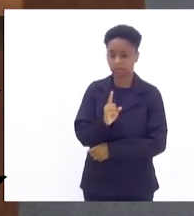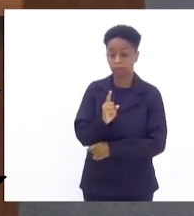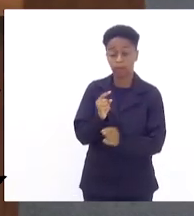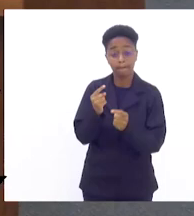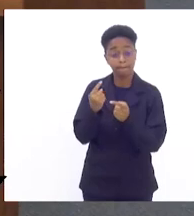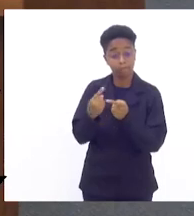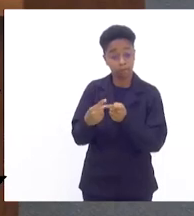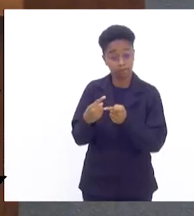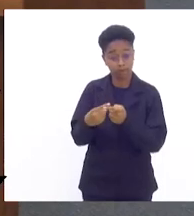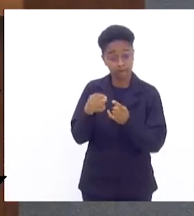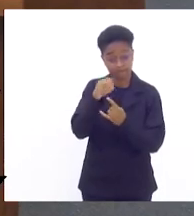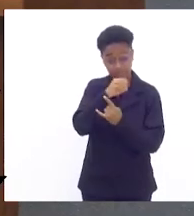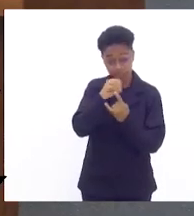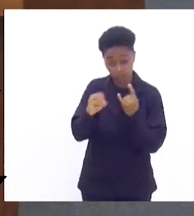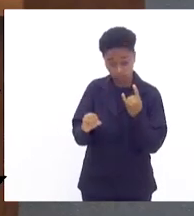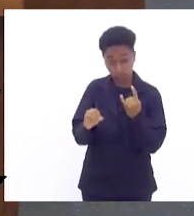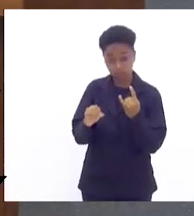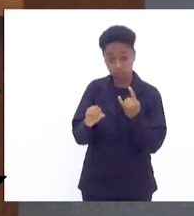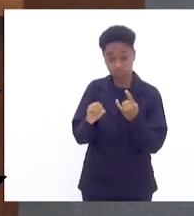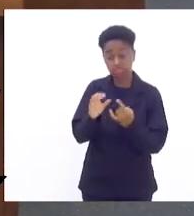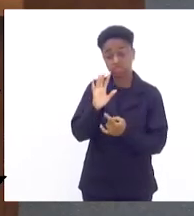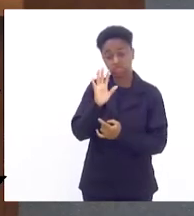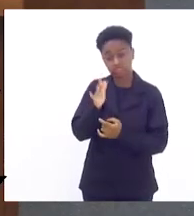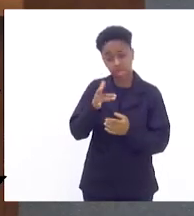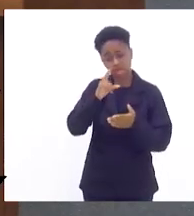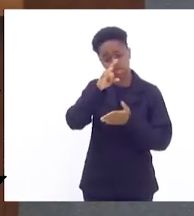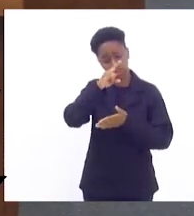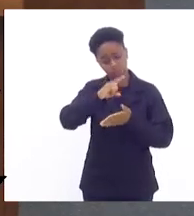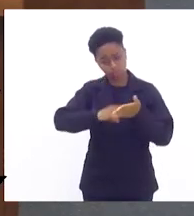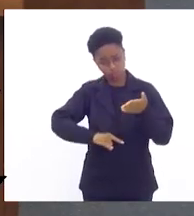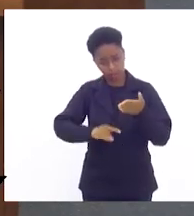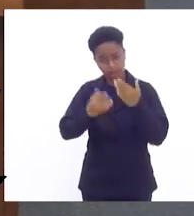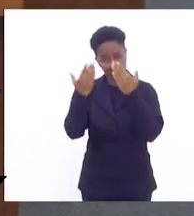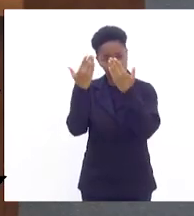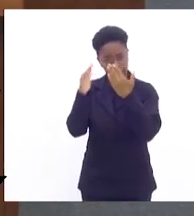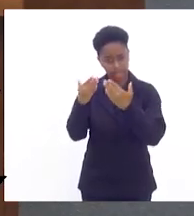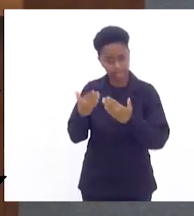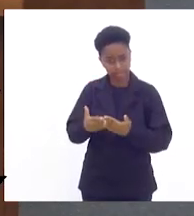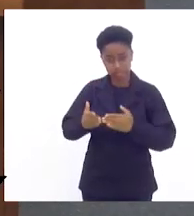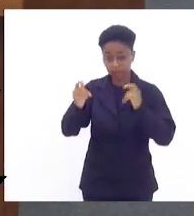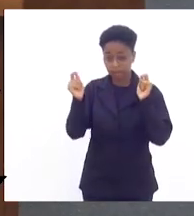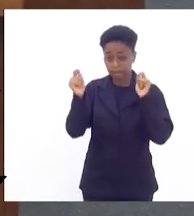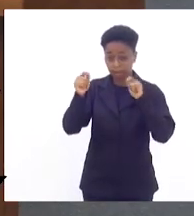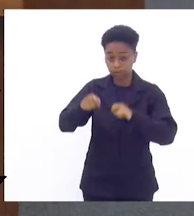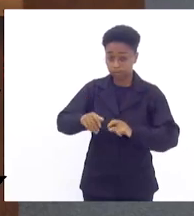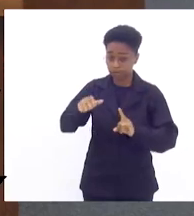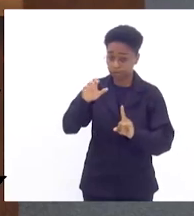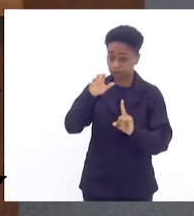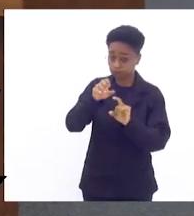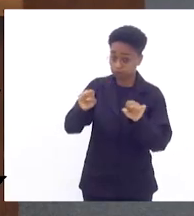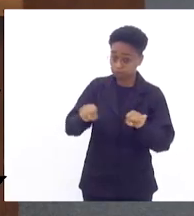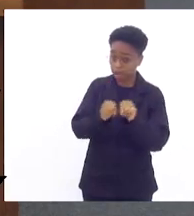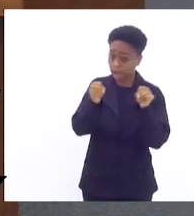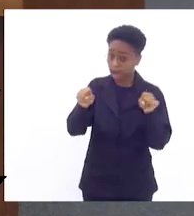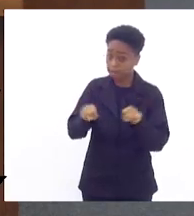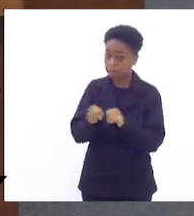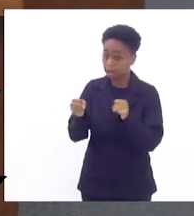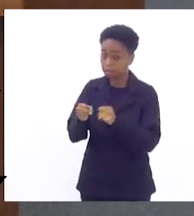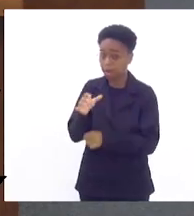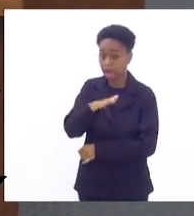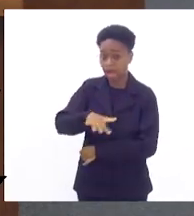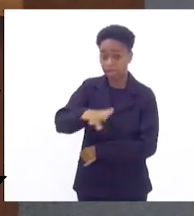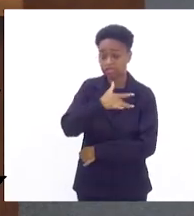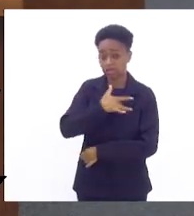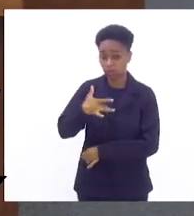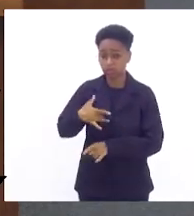porque a Fiocruz fez um documento, análise dos potenciais impactos à saúde e aos